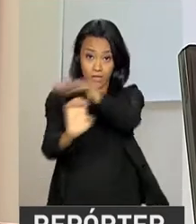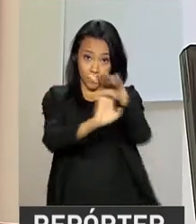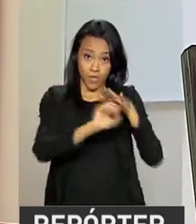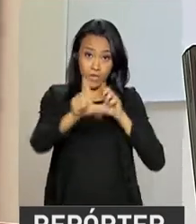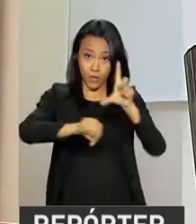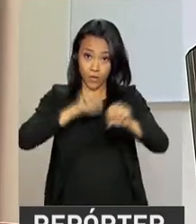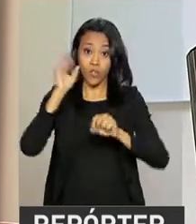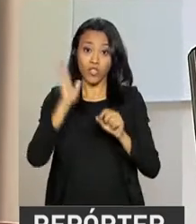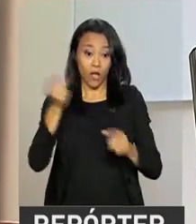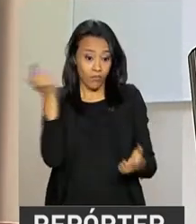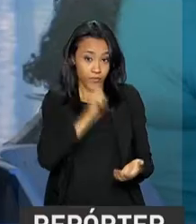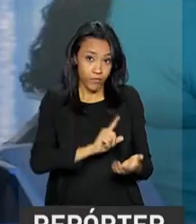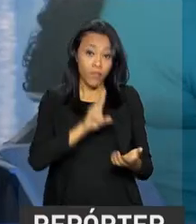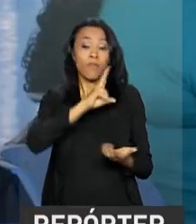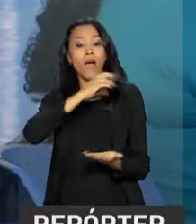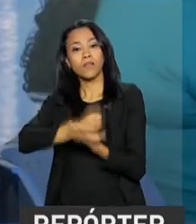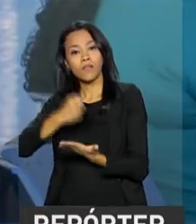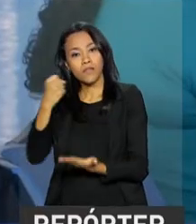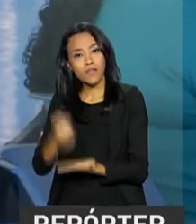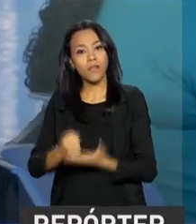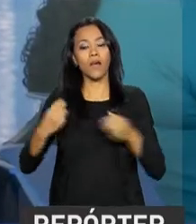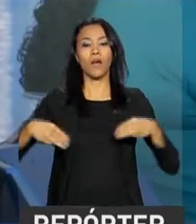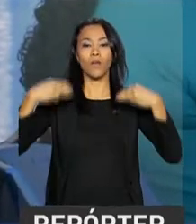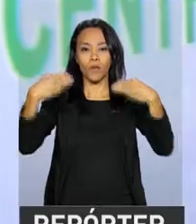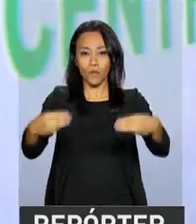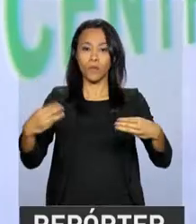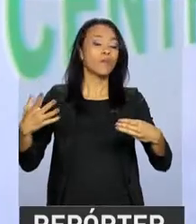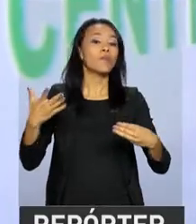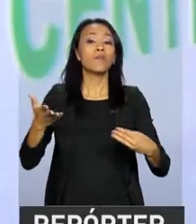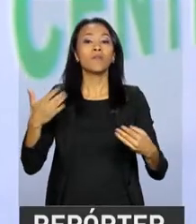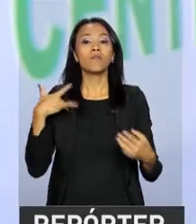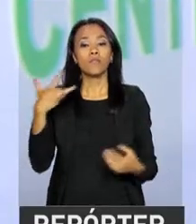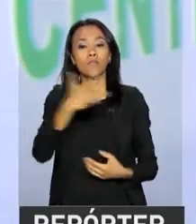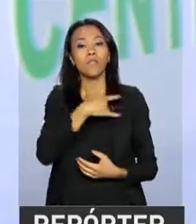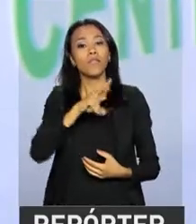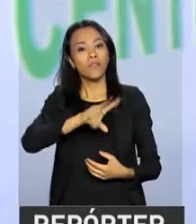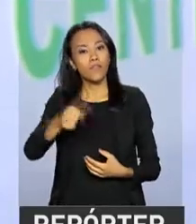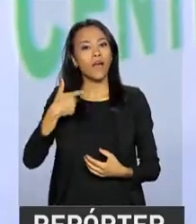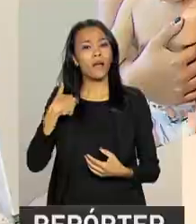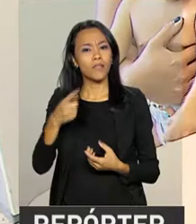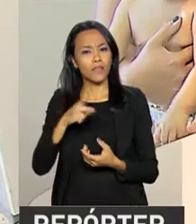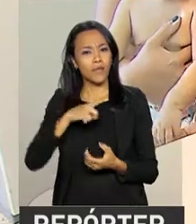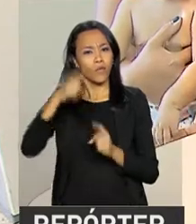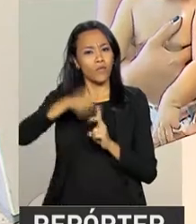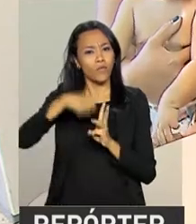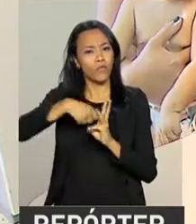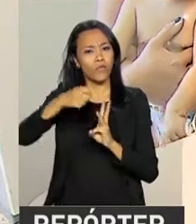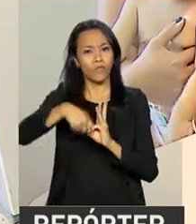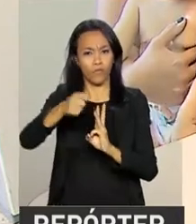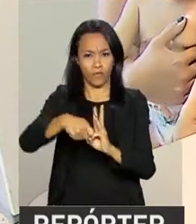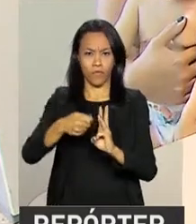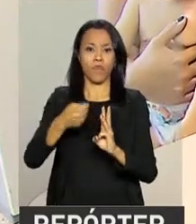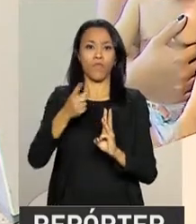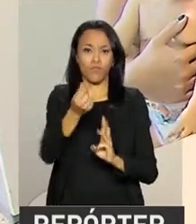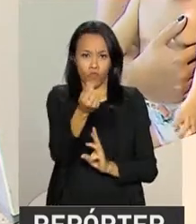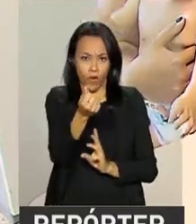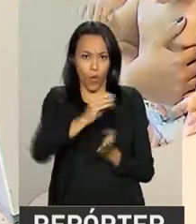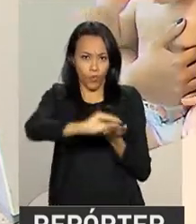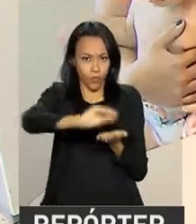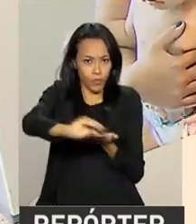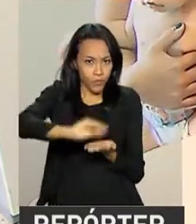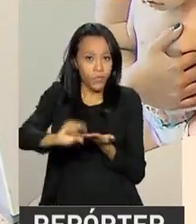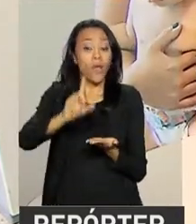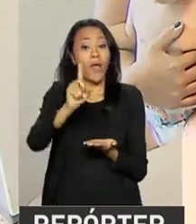assinar um contrato com o ministério e receberá o valor mensal pela prestação do serviço nas unidades de saúde as unidades básicas de saúde